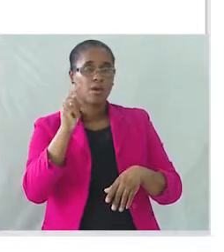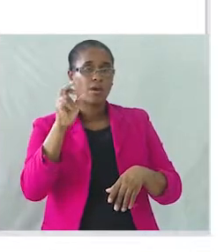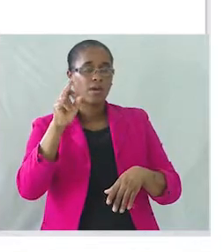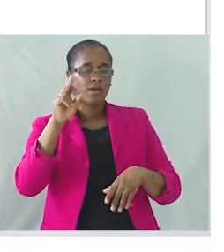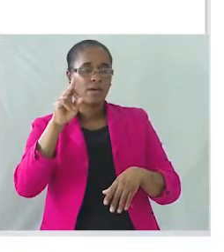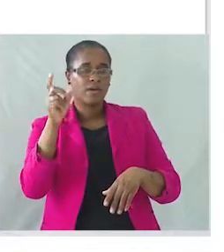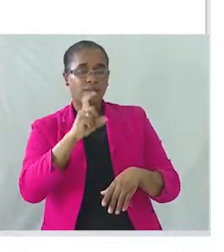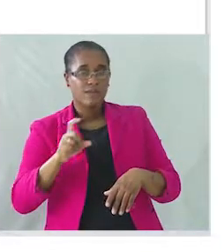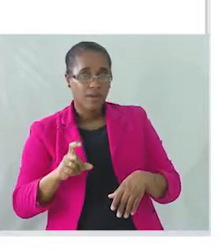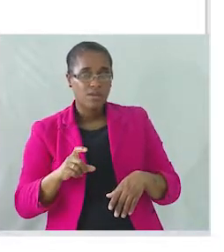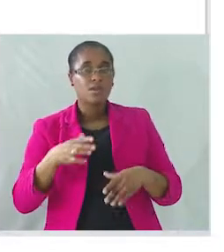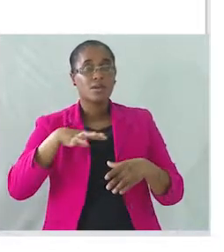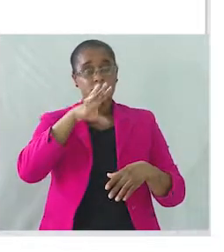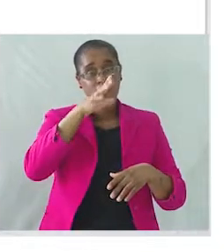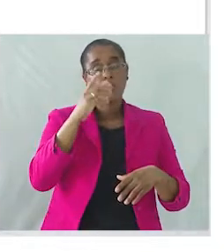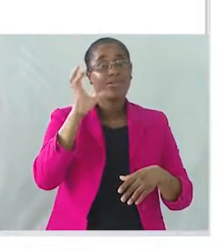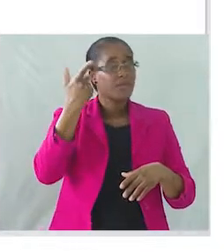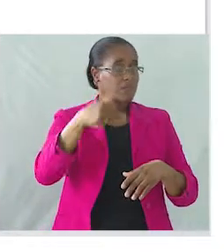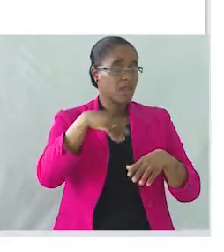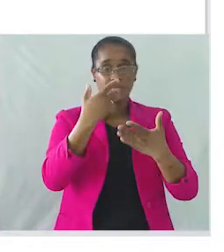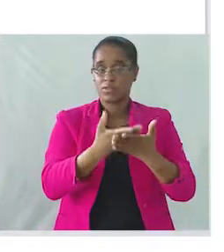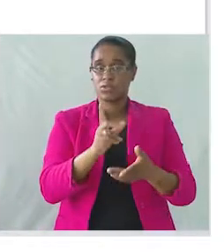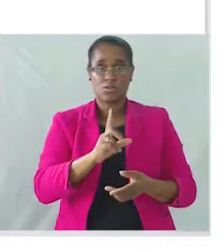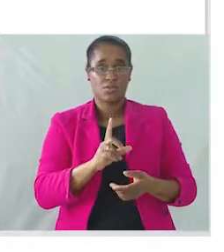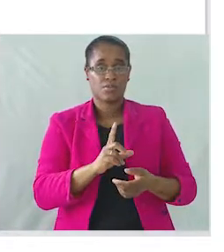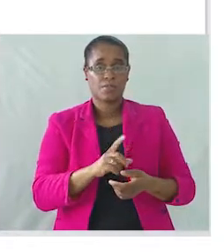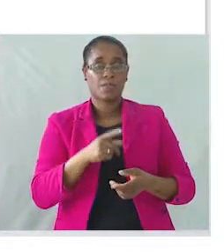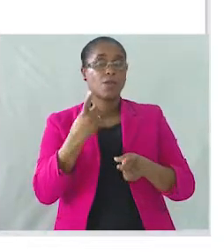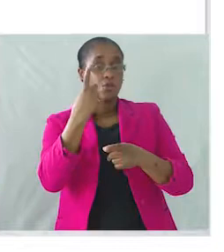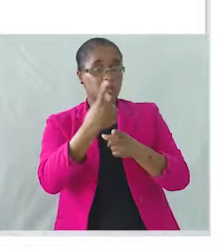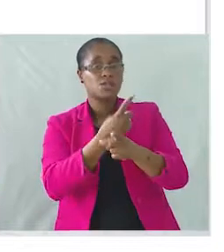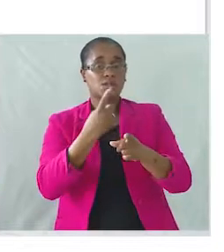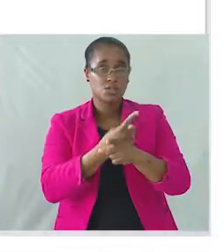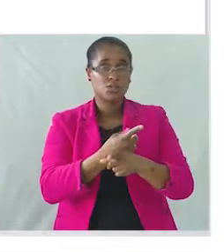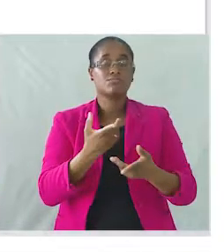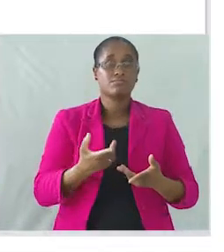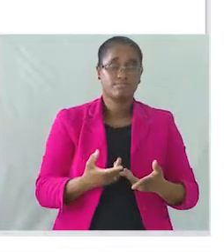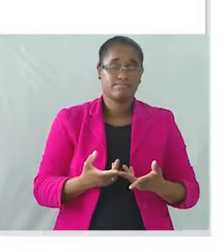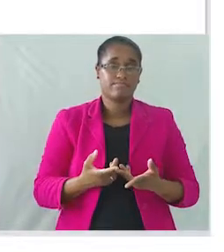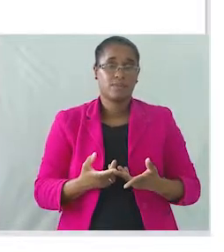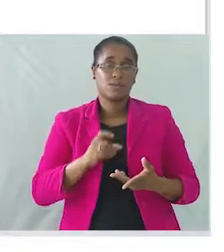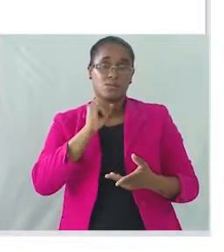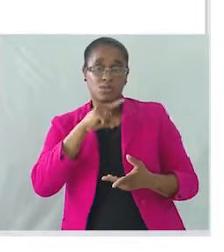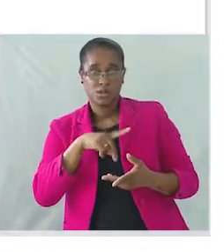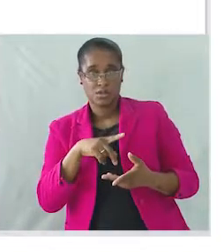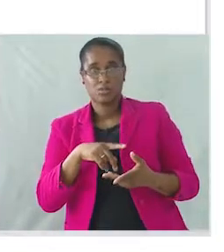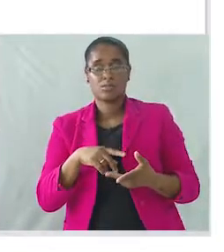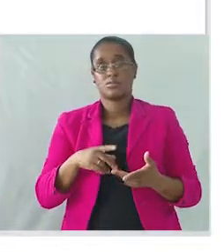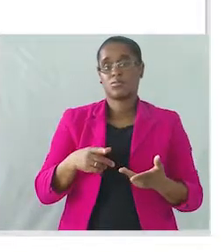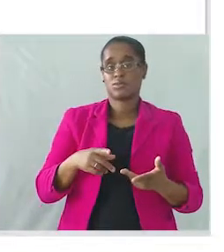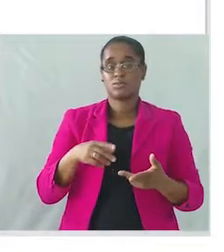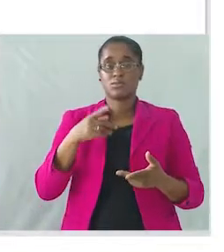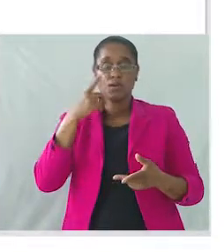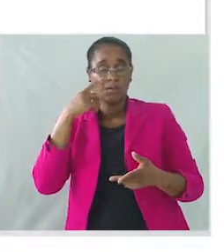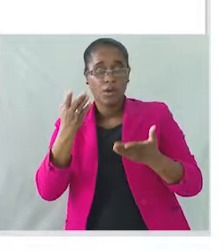uma das características importantes para nós podermos distinguir o conto que é